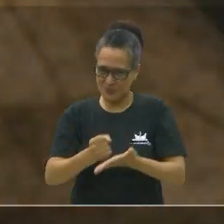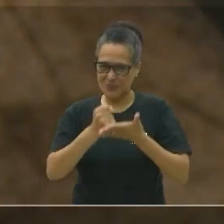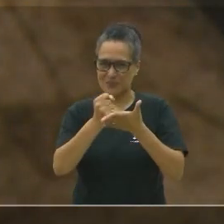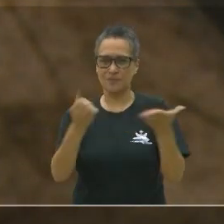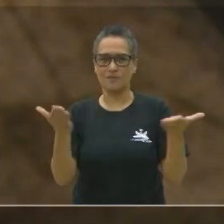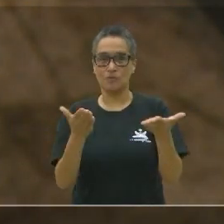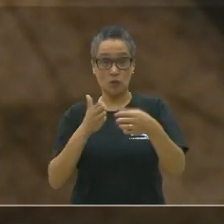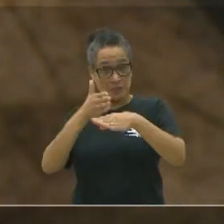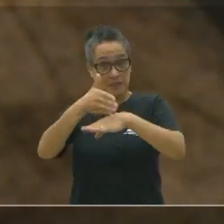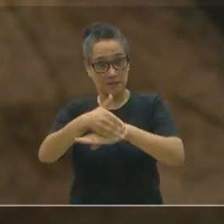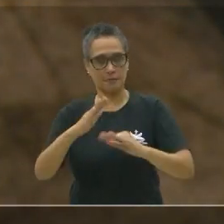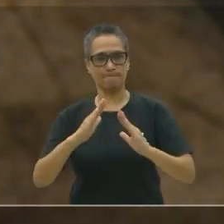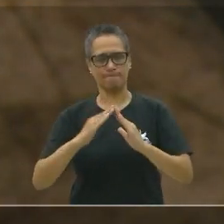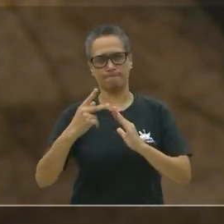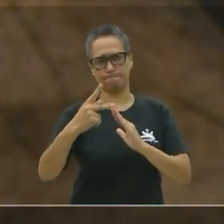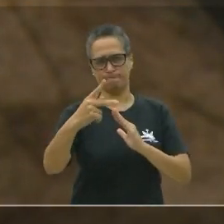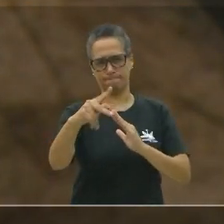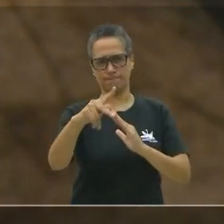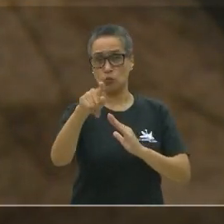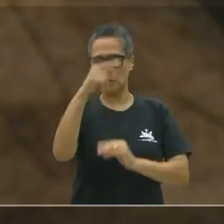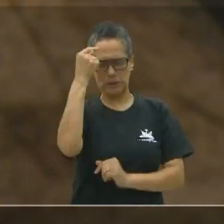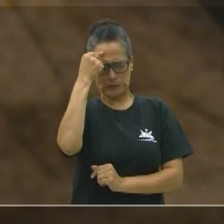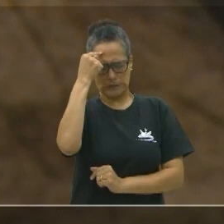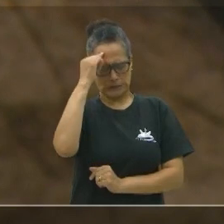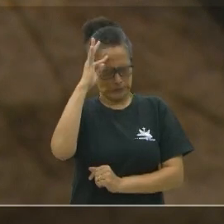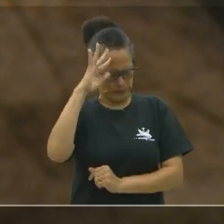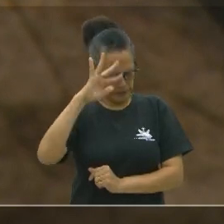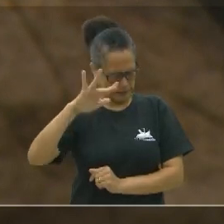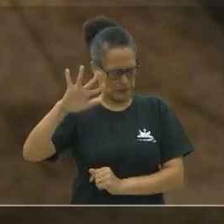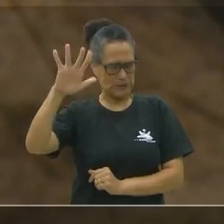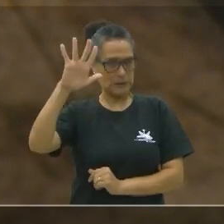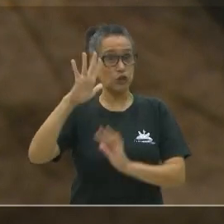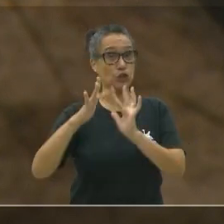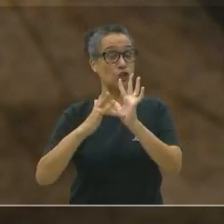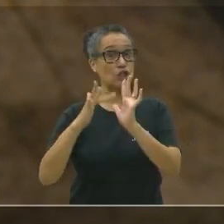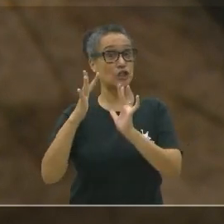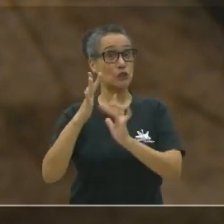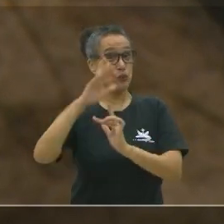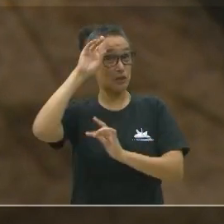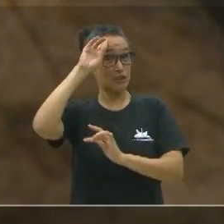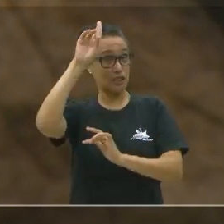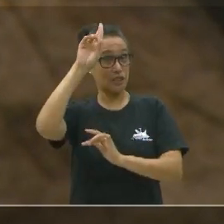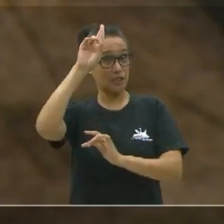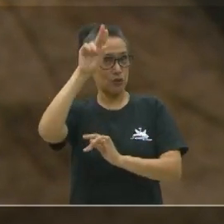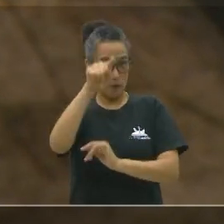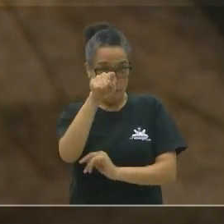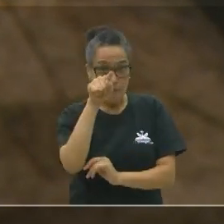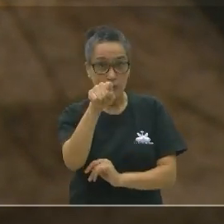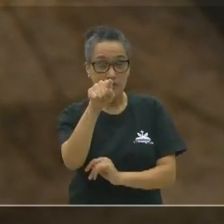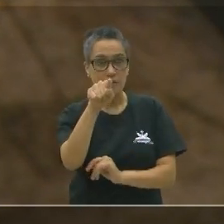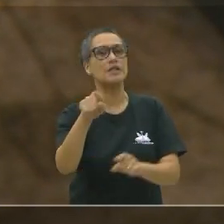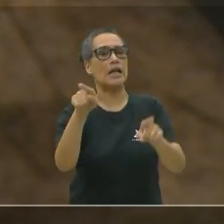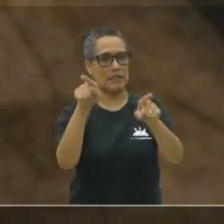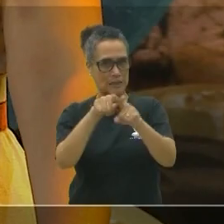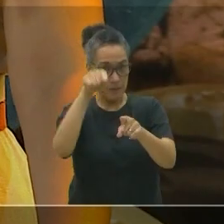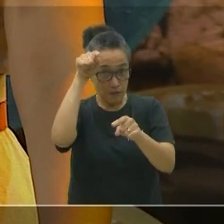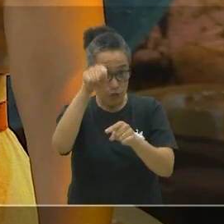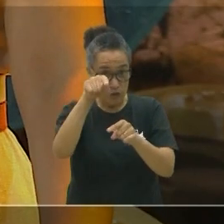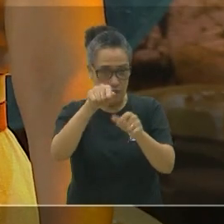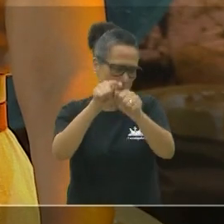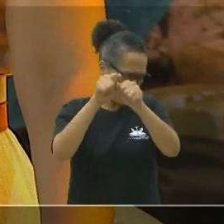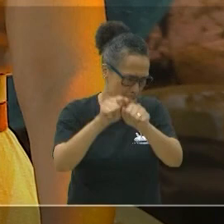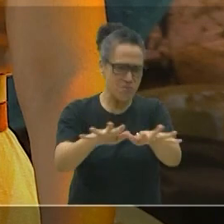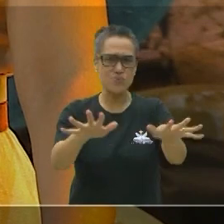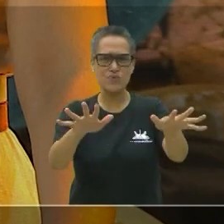tua casa. Você não pode nem imaginar o que o Senhor vai fazer em ti e através de ti ainda.